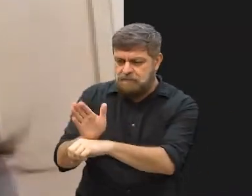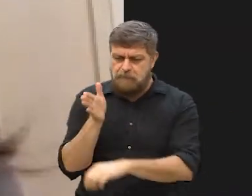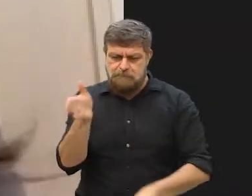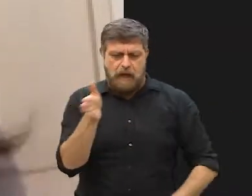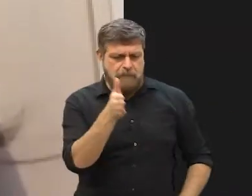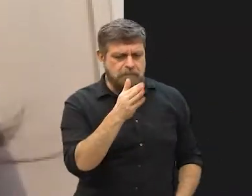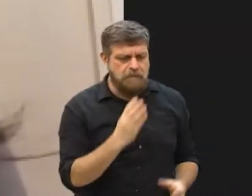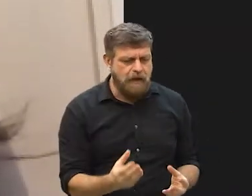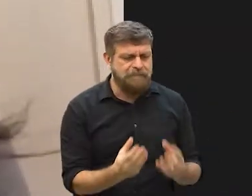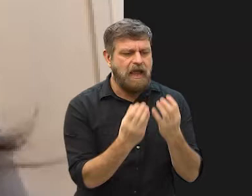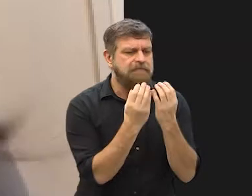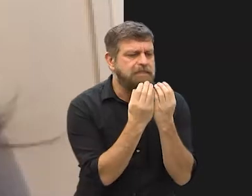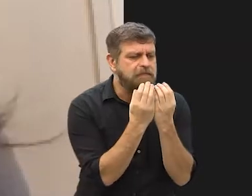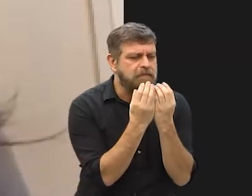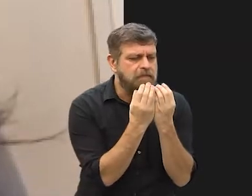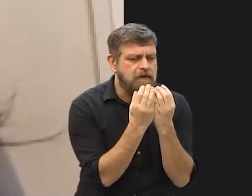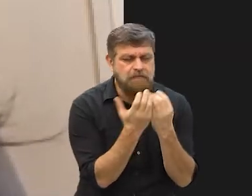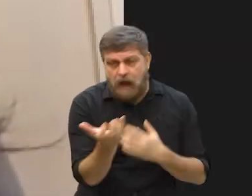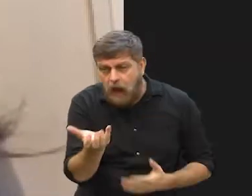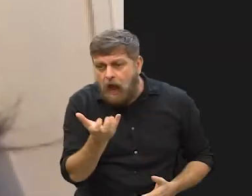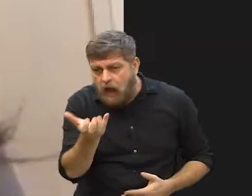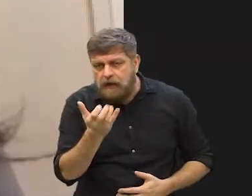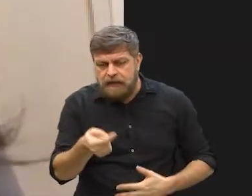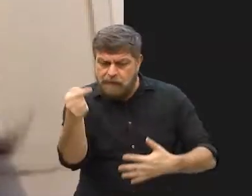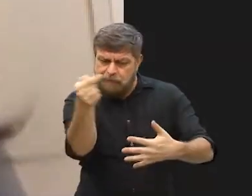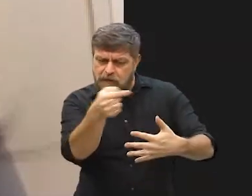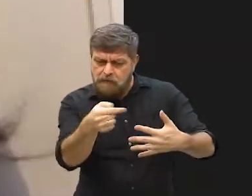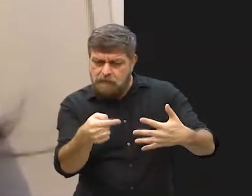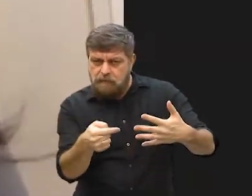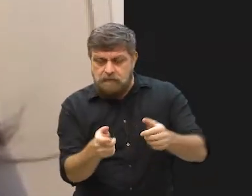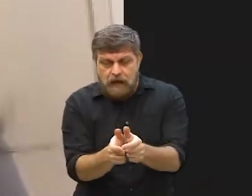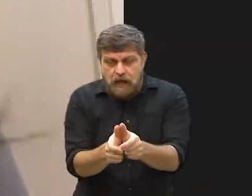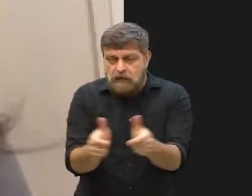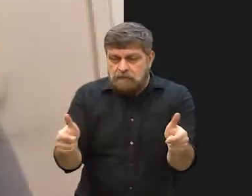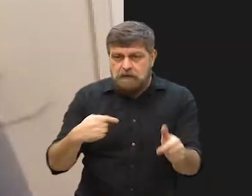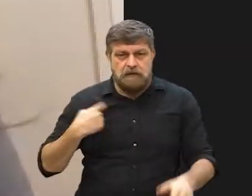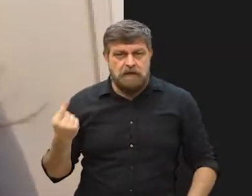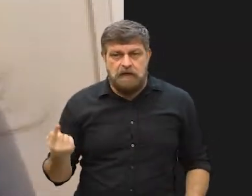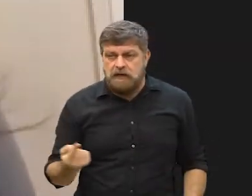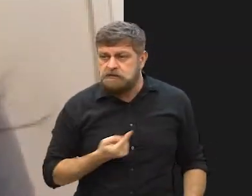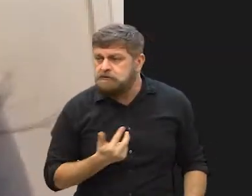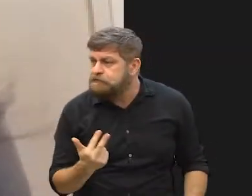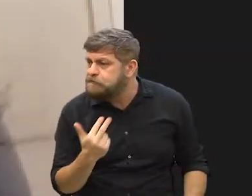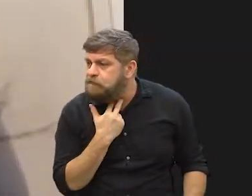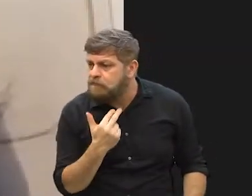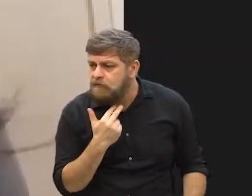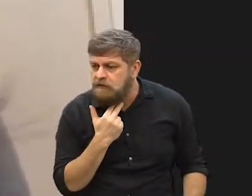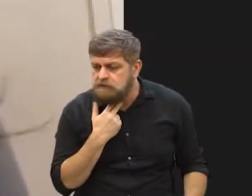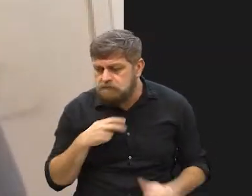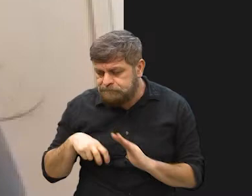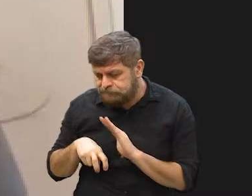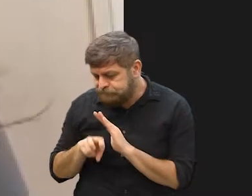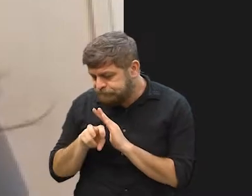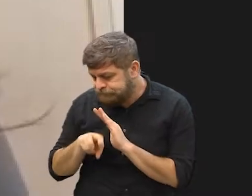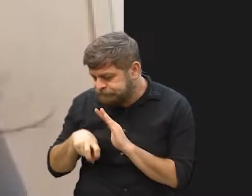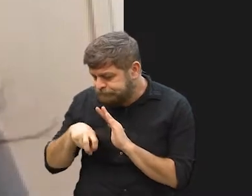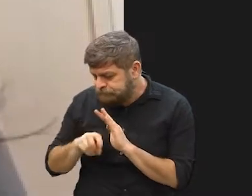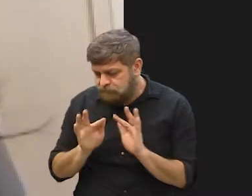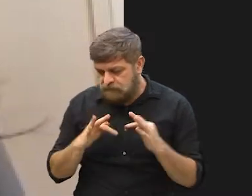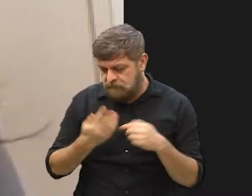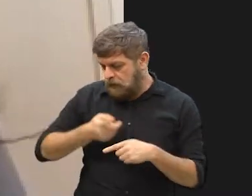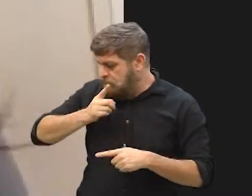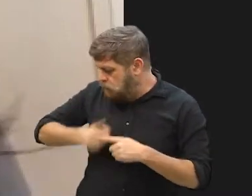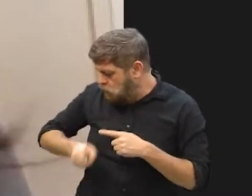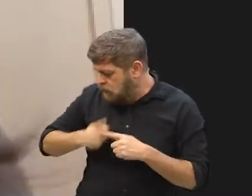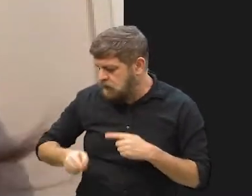quer comer um lanche. Né? Então, são situações que, na maioria das vezes, a gente não faz. A família não permite.